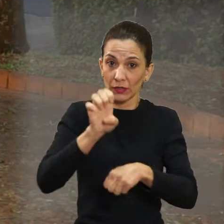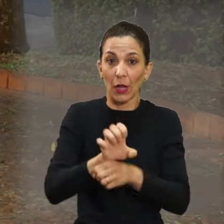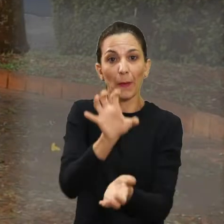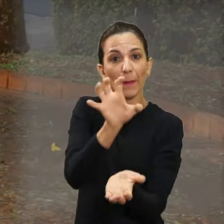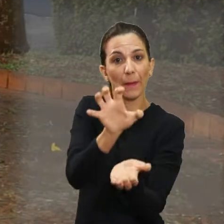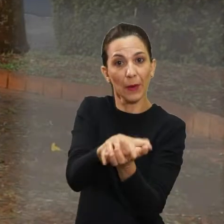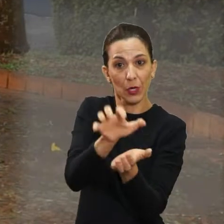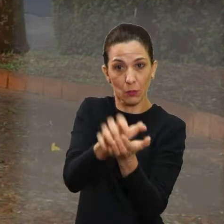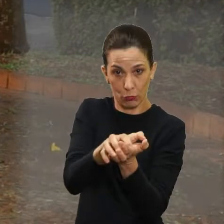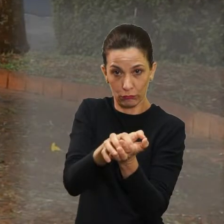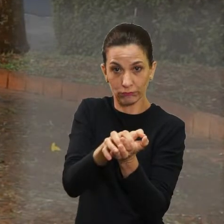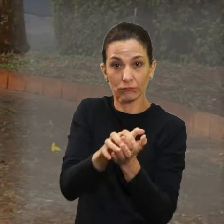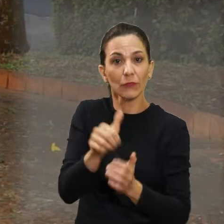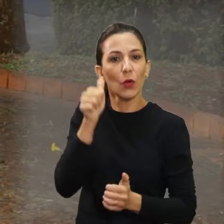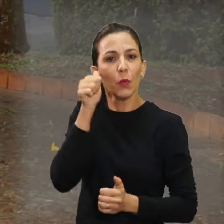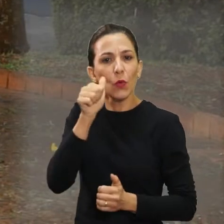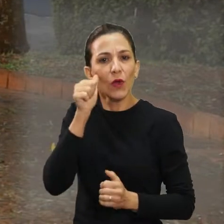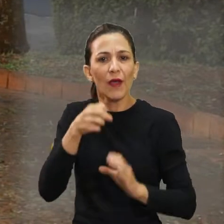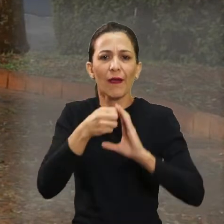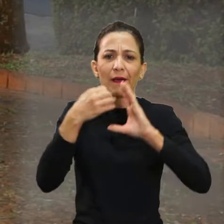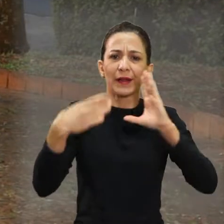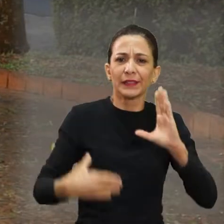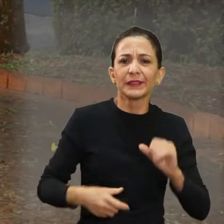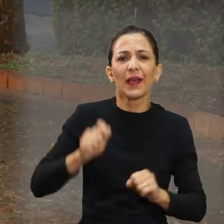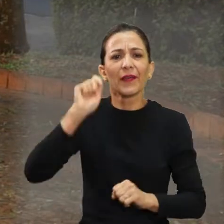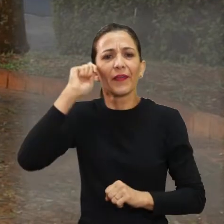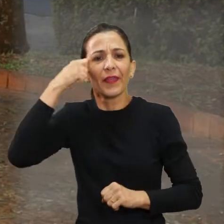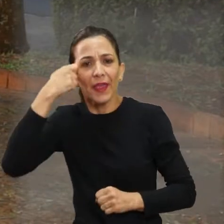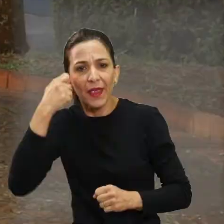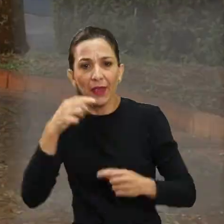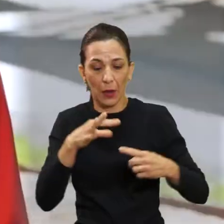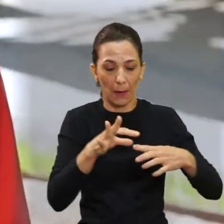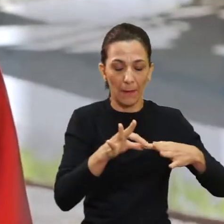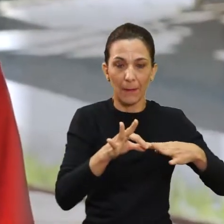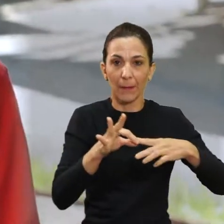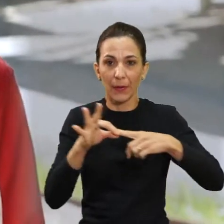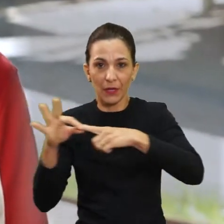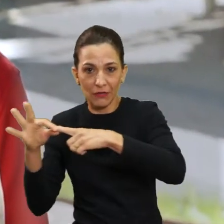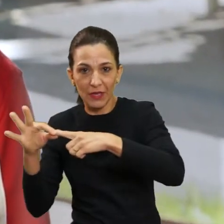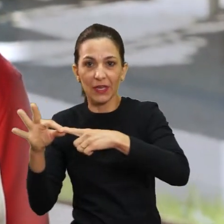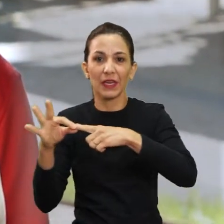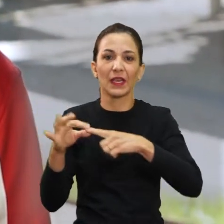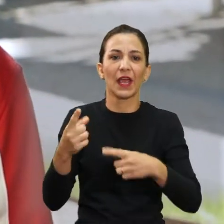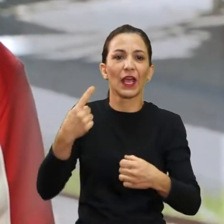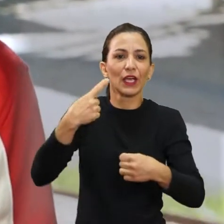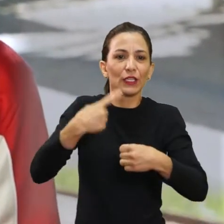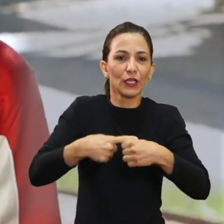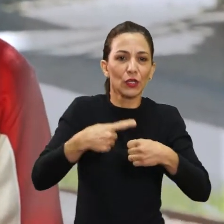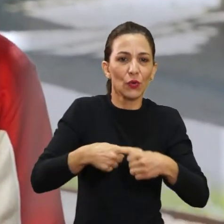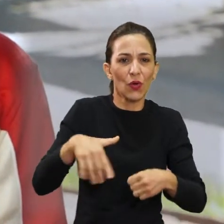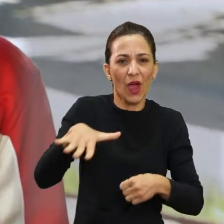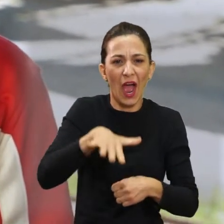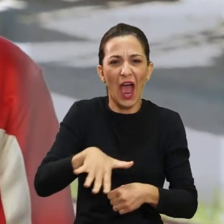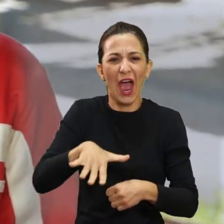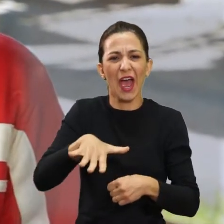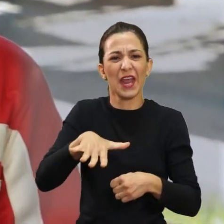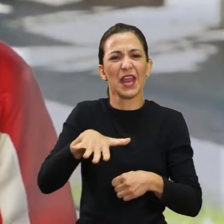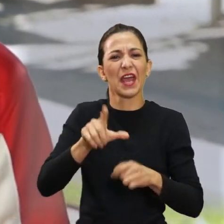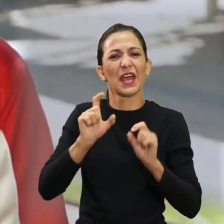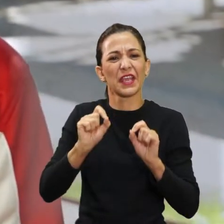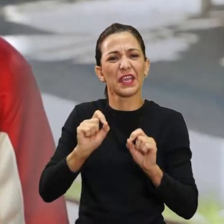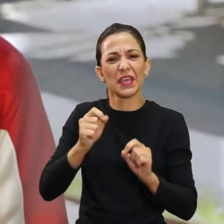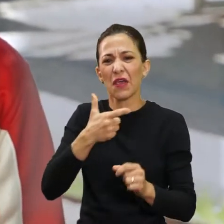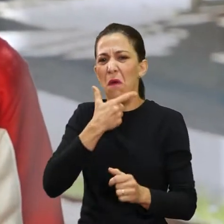ruralista sindical do Pernambuco, do interior do Pernambuco. Uma mulher negra, periférica, do interior, numa região